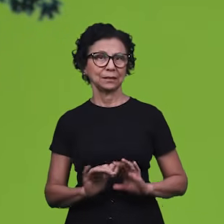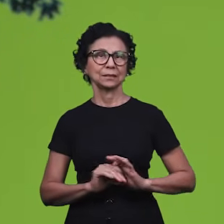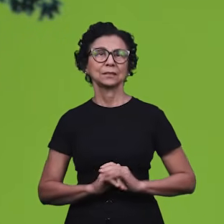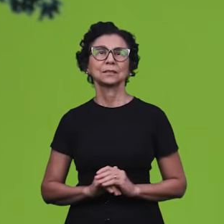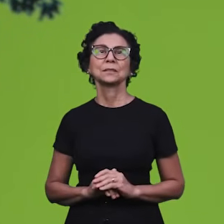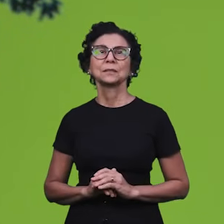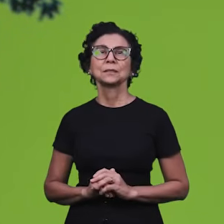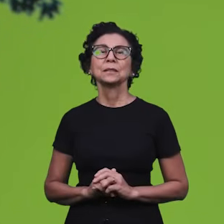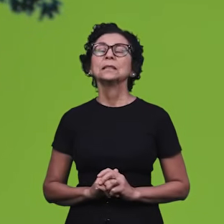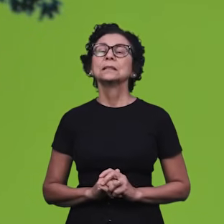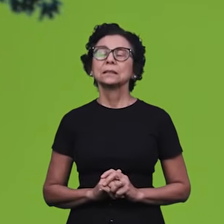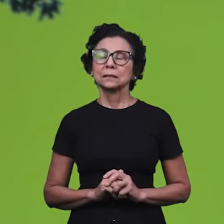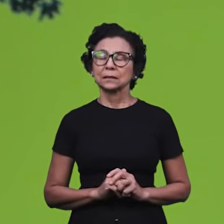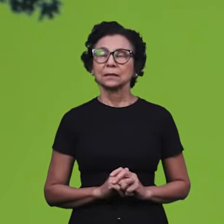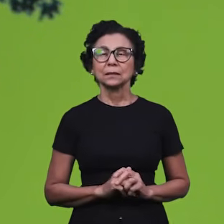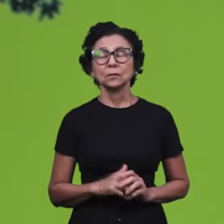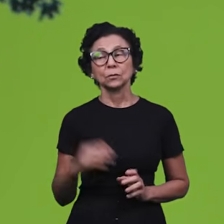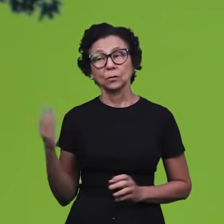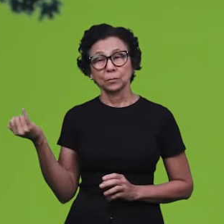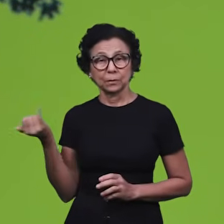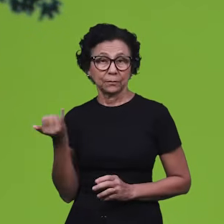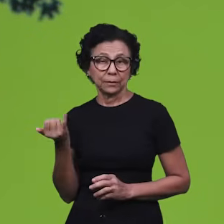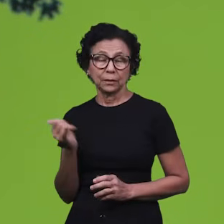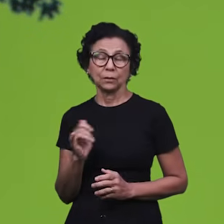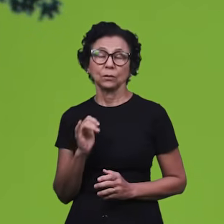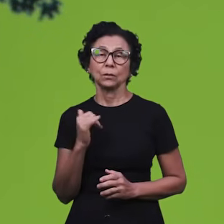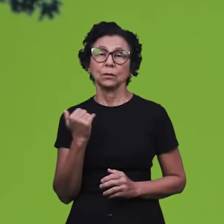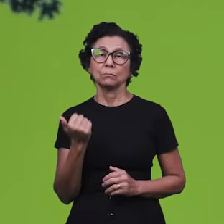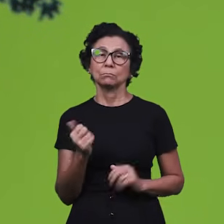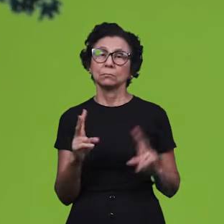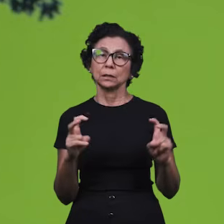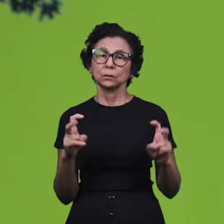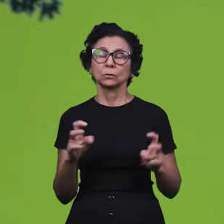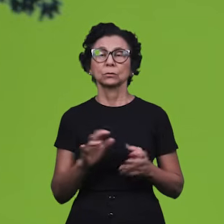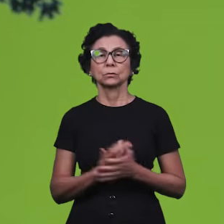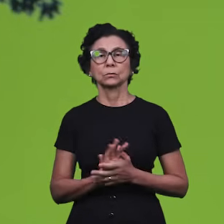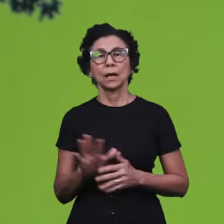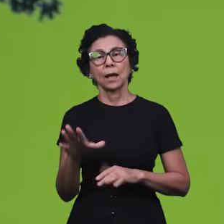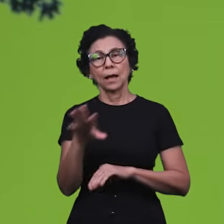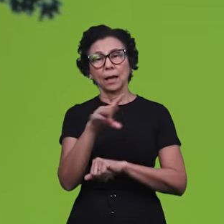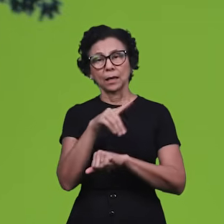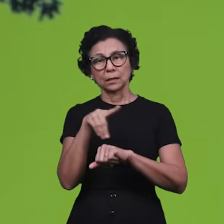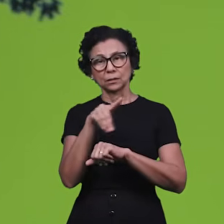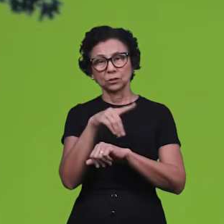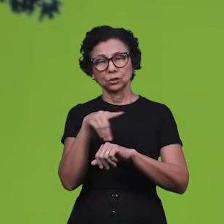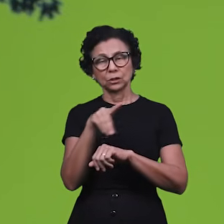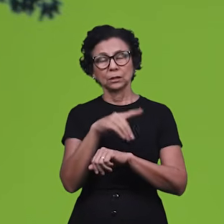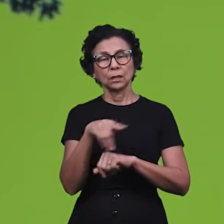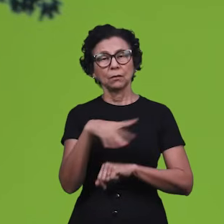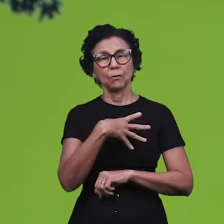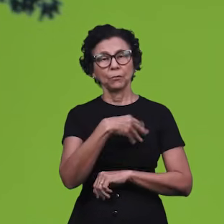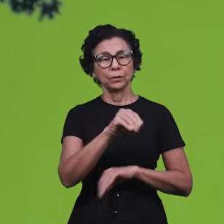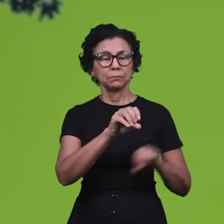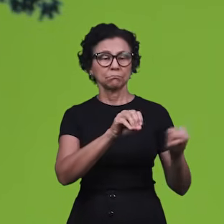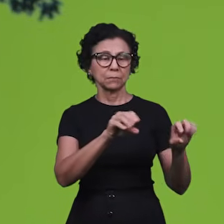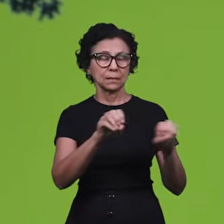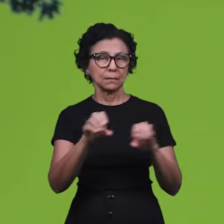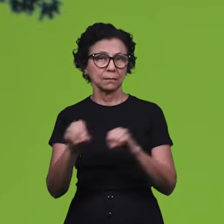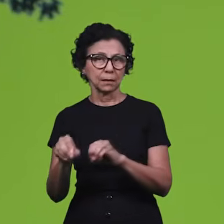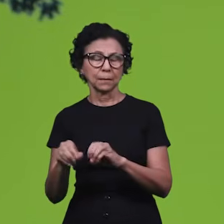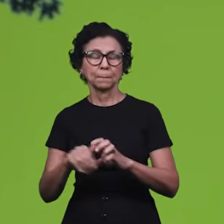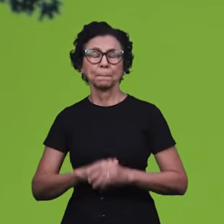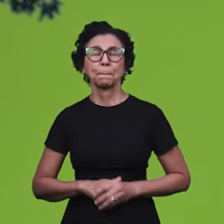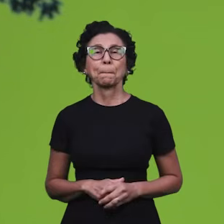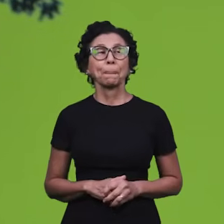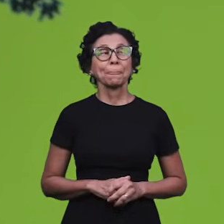bem colocou, nós estamos conversando sobre a educação dos filhos na era digital. E nos últimos programas nós conversamos com a